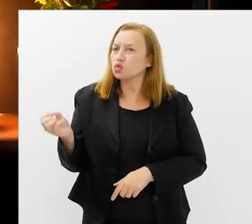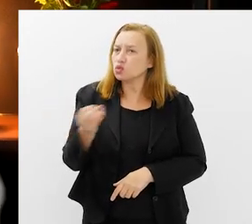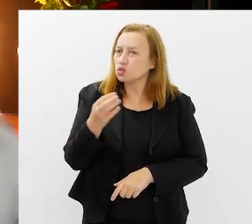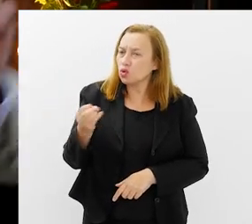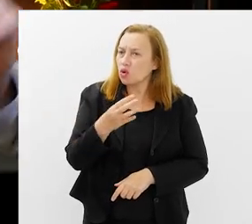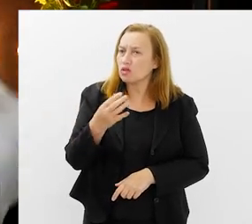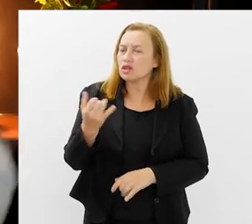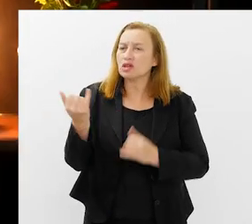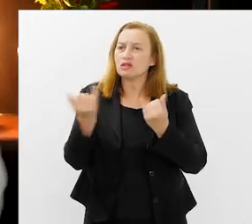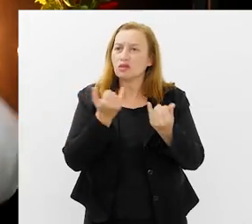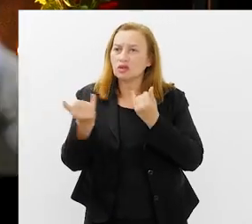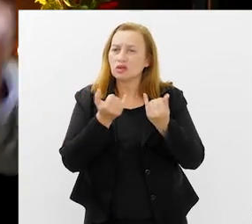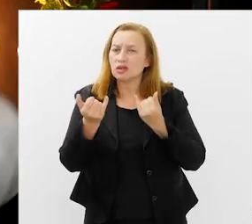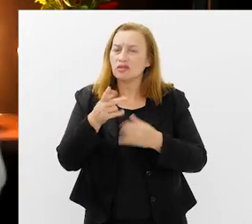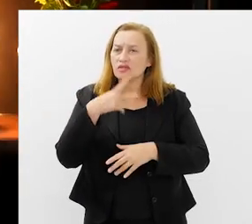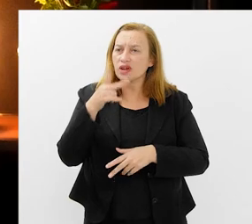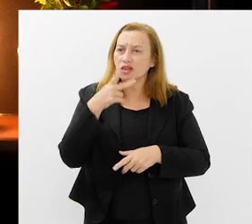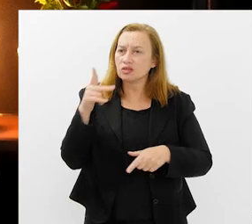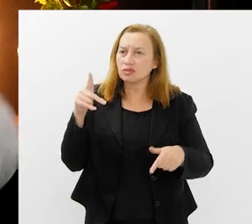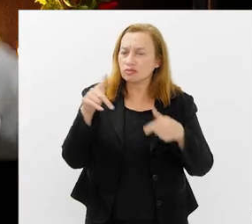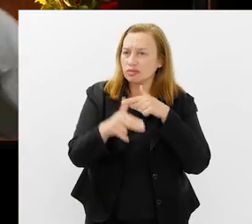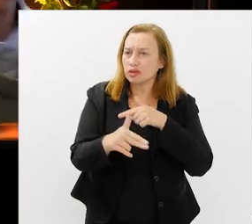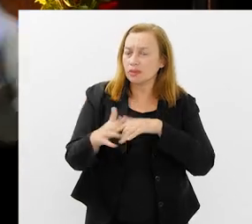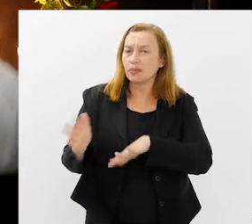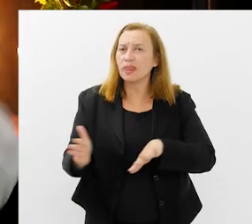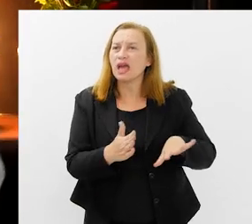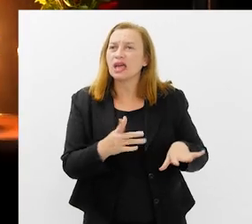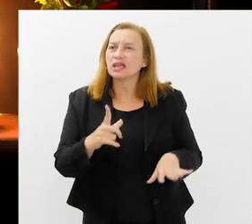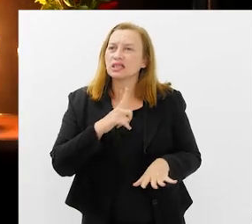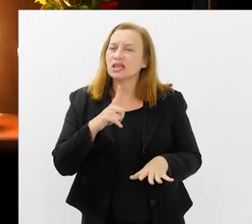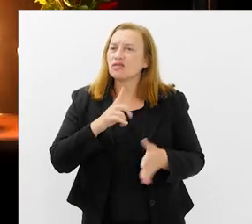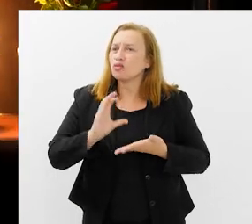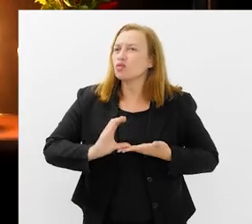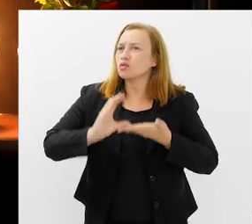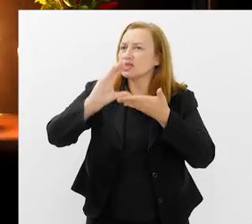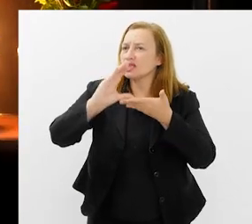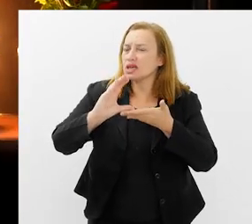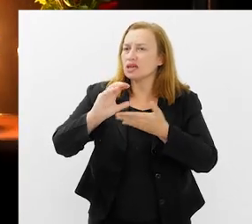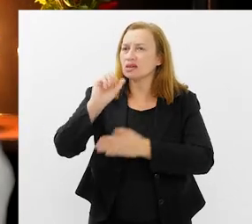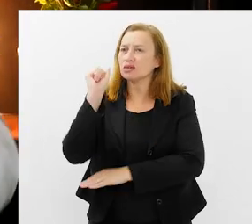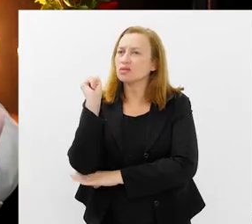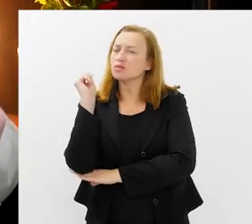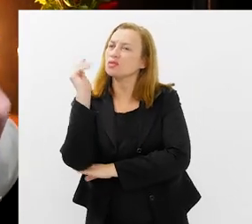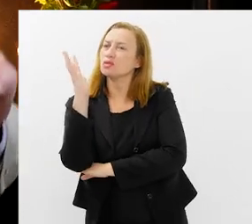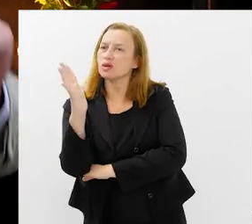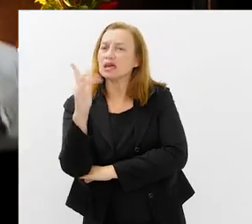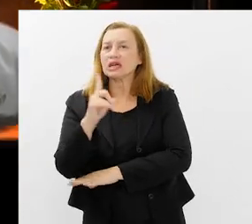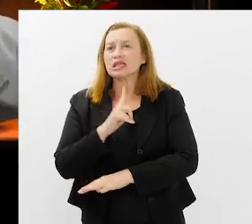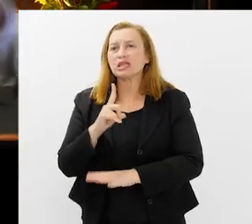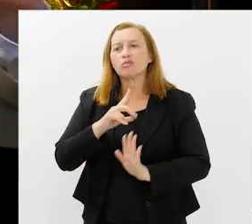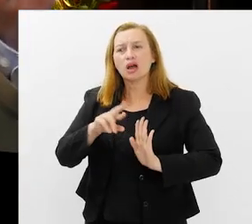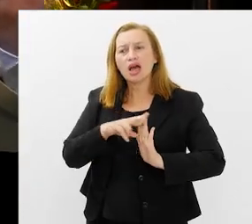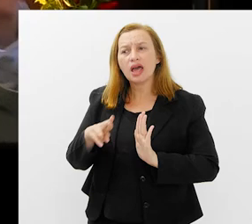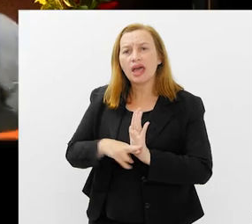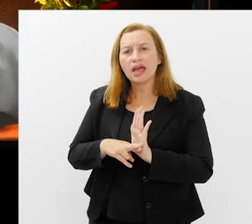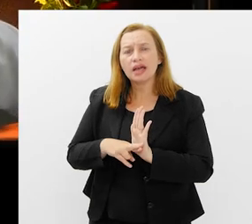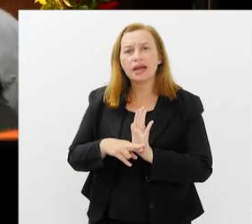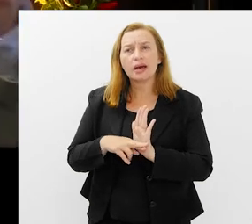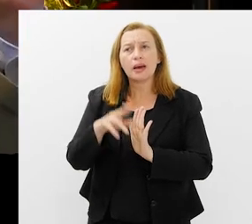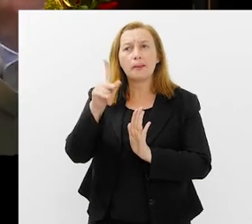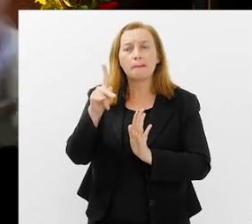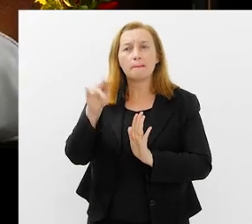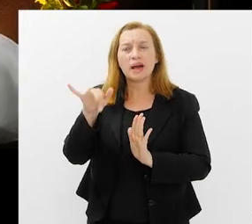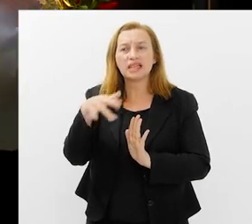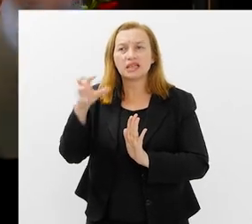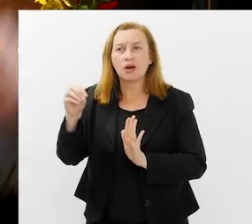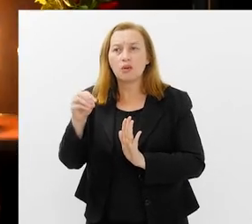e que envolvia exatamente essa questão da intervenção. A gente tinha um Conselho de Meio Ambiente, Conselho Nacional de Meio Ambiente, tinha uma norma estabelecendo